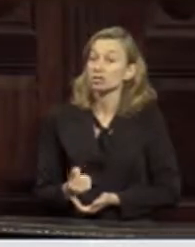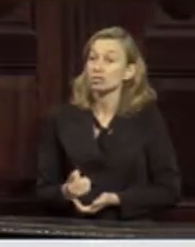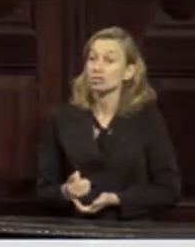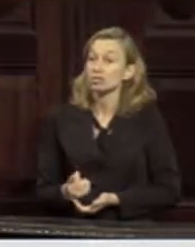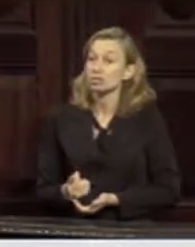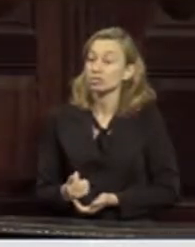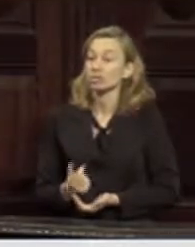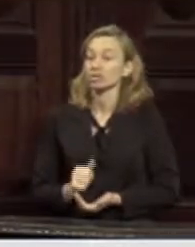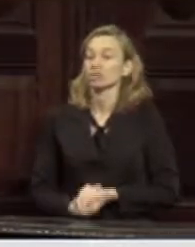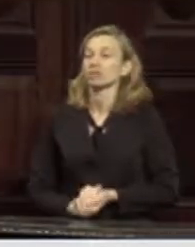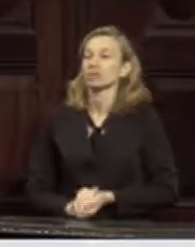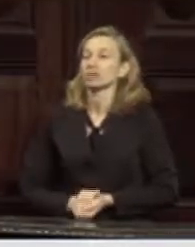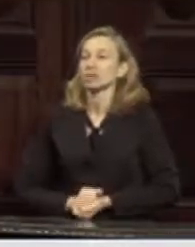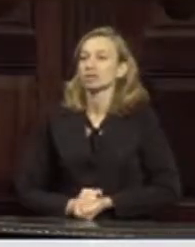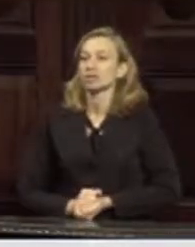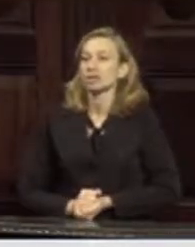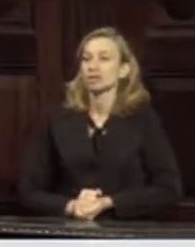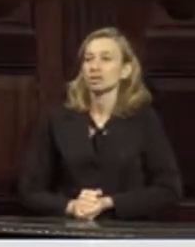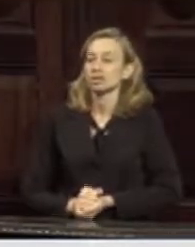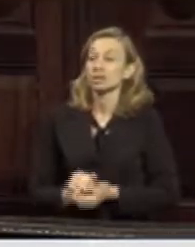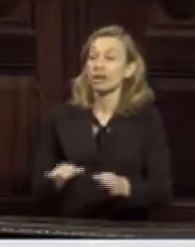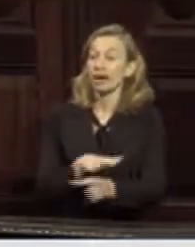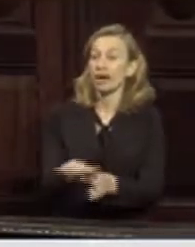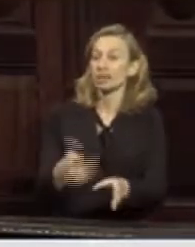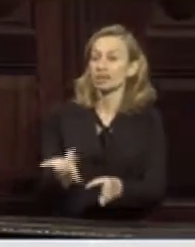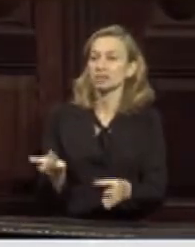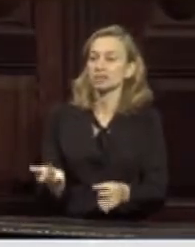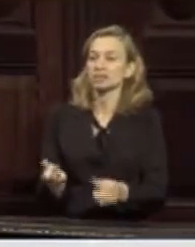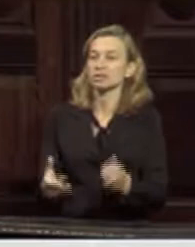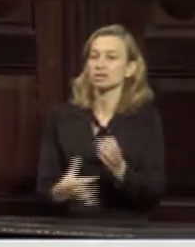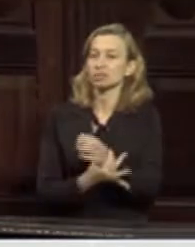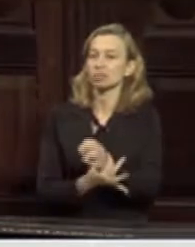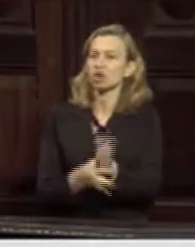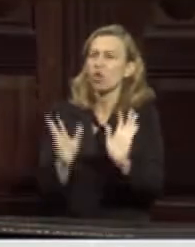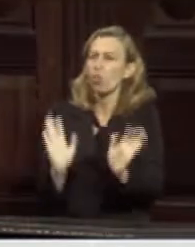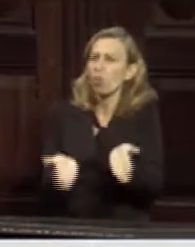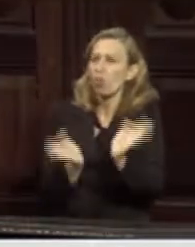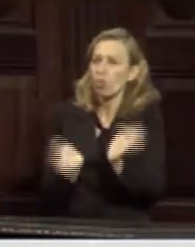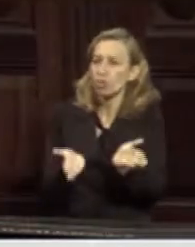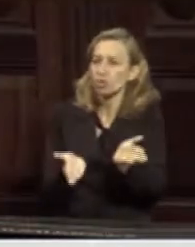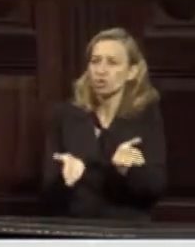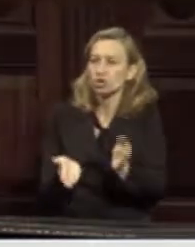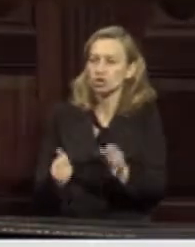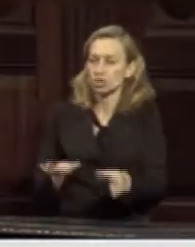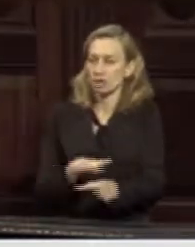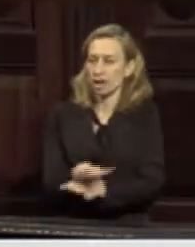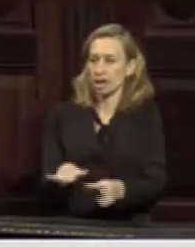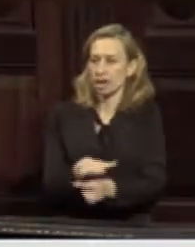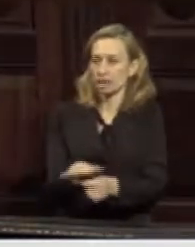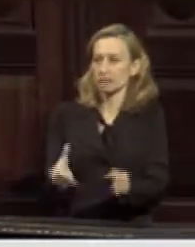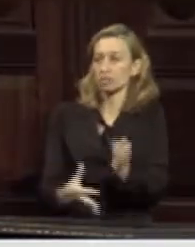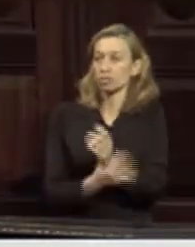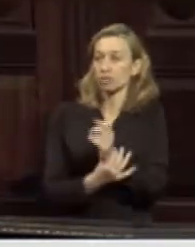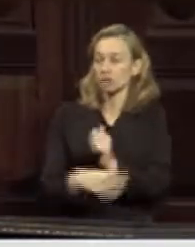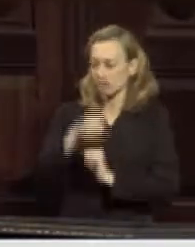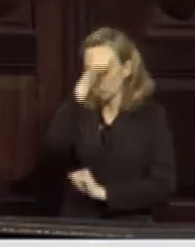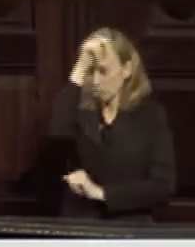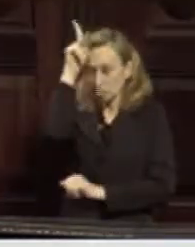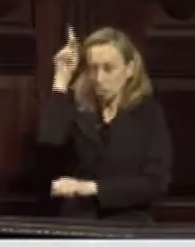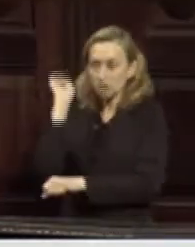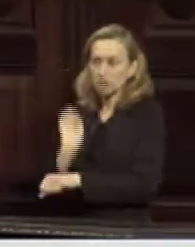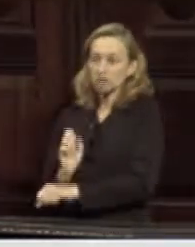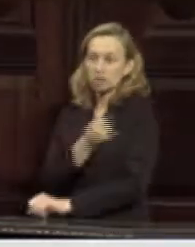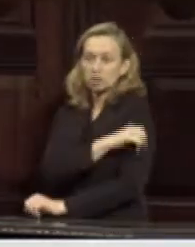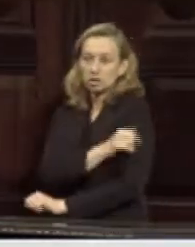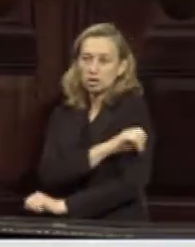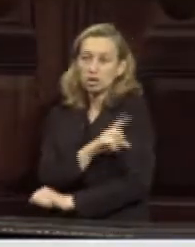é impactado pela área de segurança. Hoje, a situação da segurança pública no Rio de Janeiro, e os cariocas e